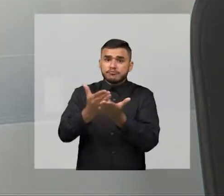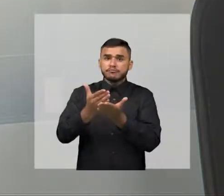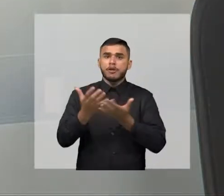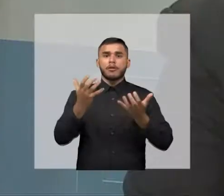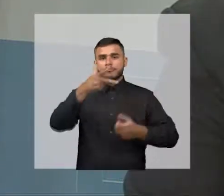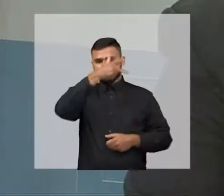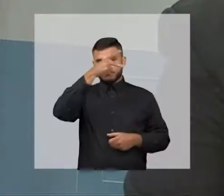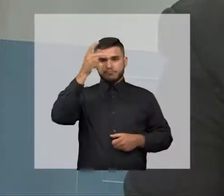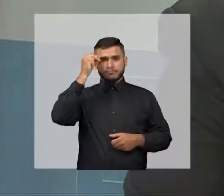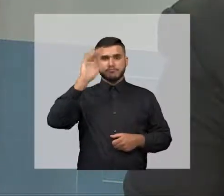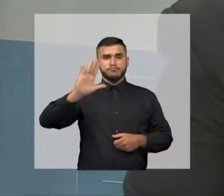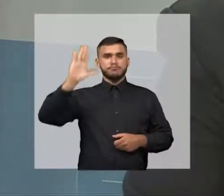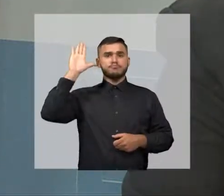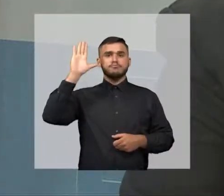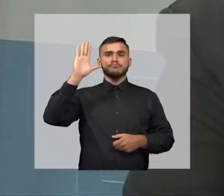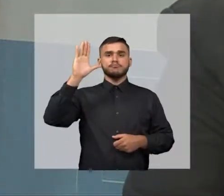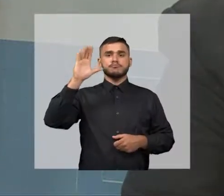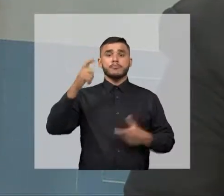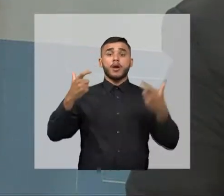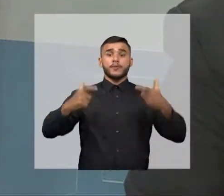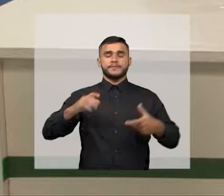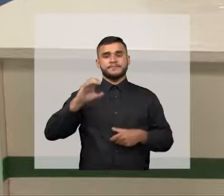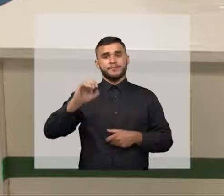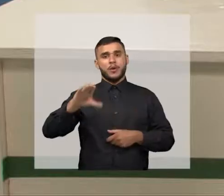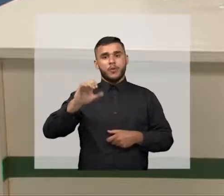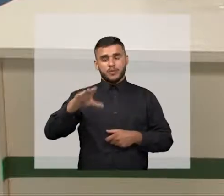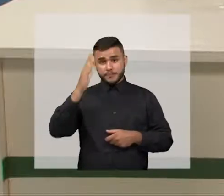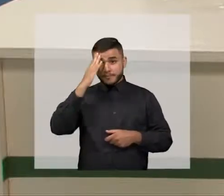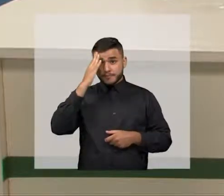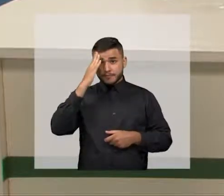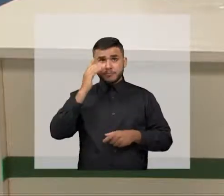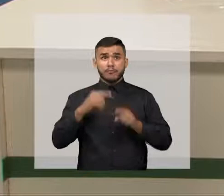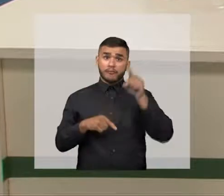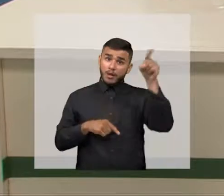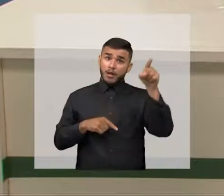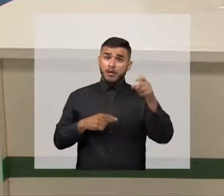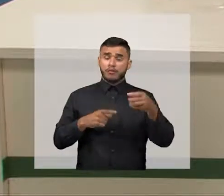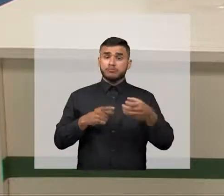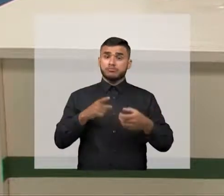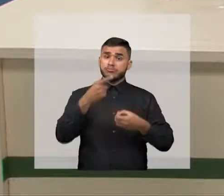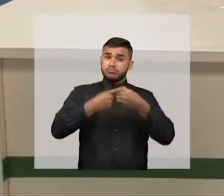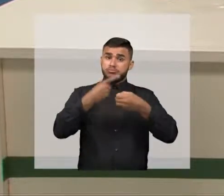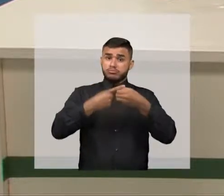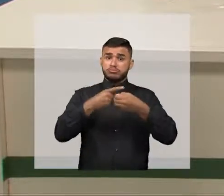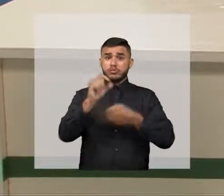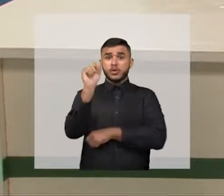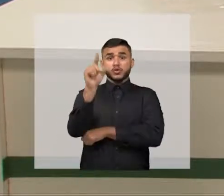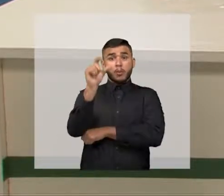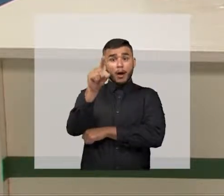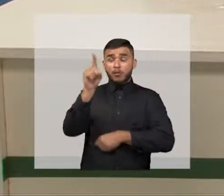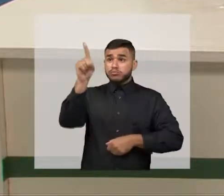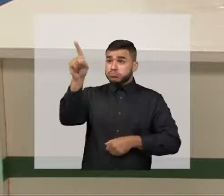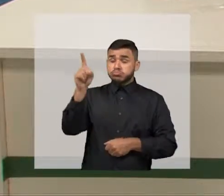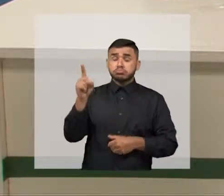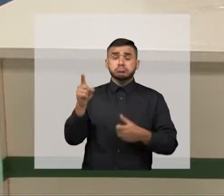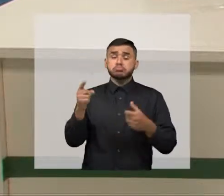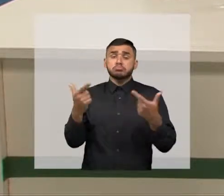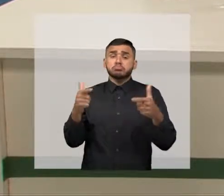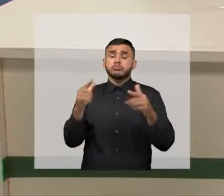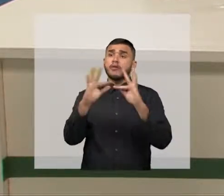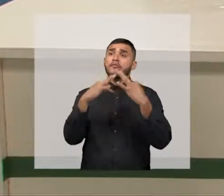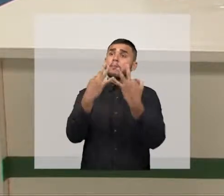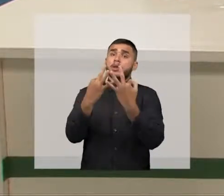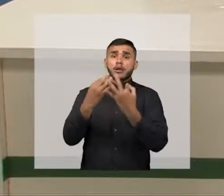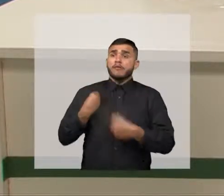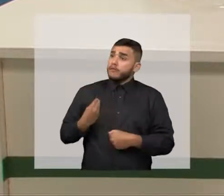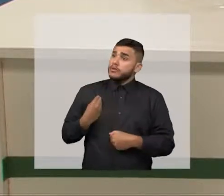saía candidata a prefeita de Caucaia. Como é que iniciou esse processo? Porque em Sobral mesmo, berço da família, a senhora não